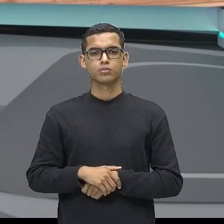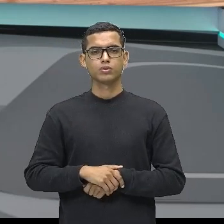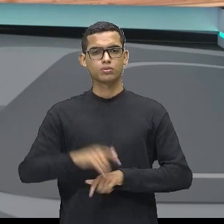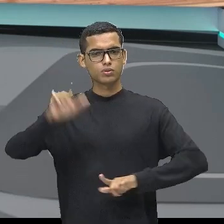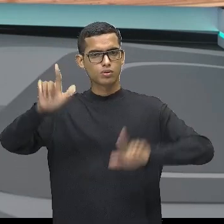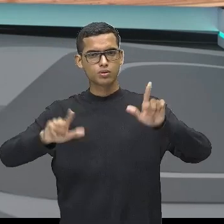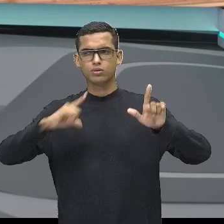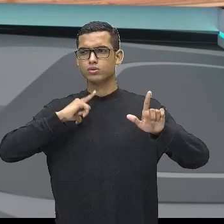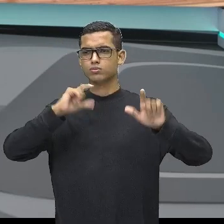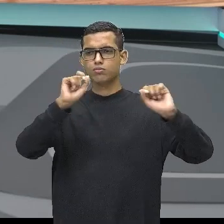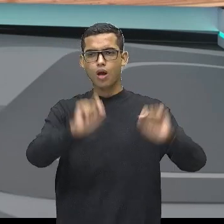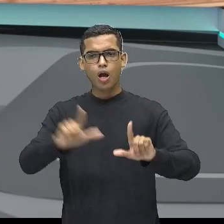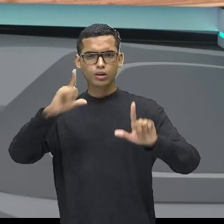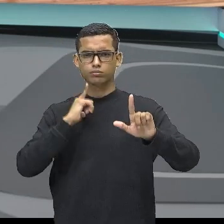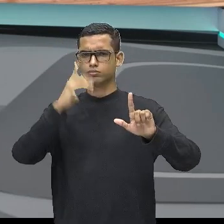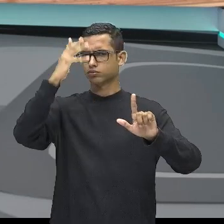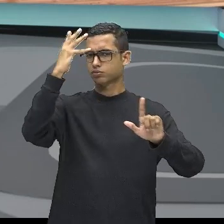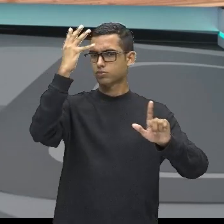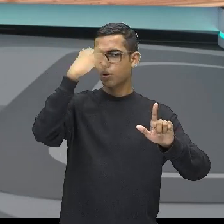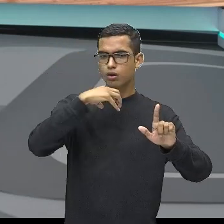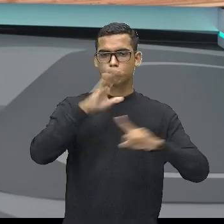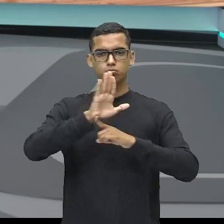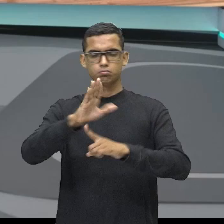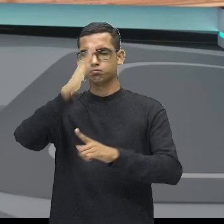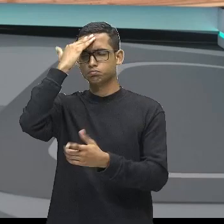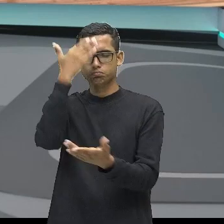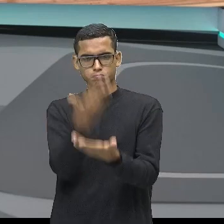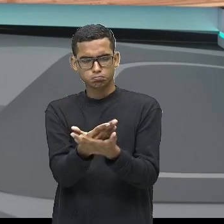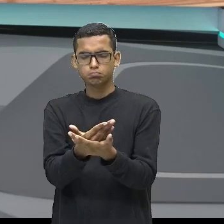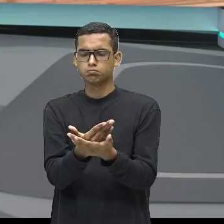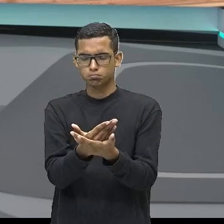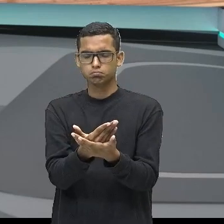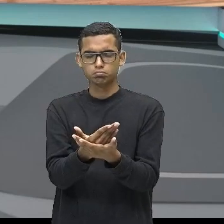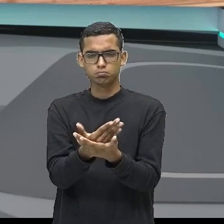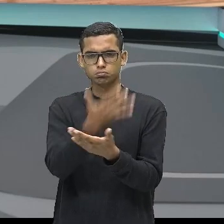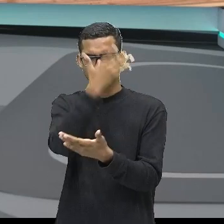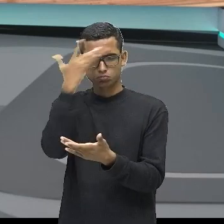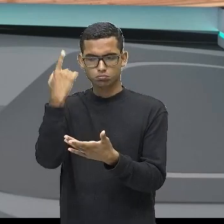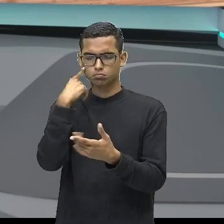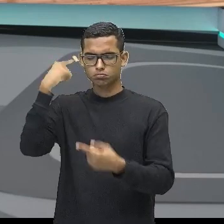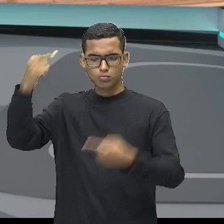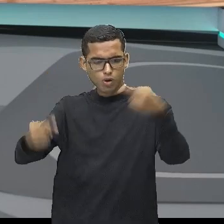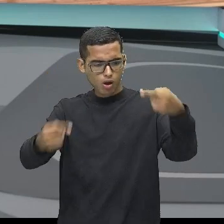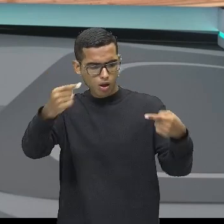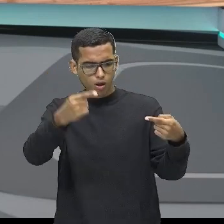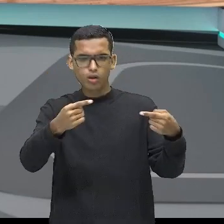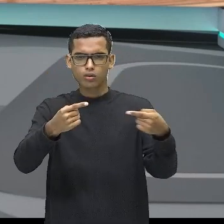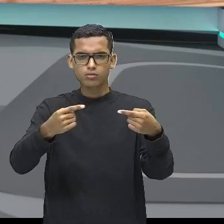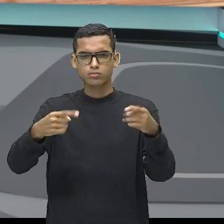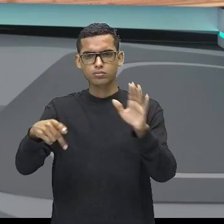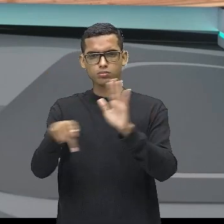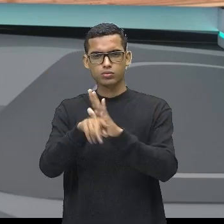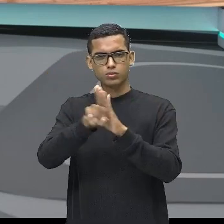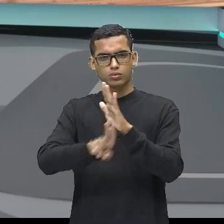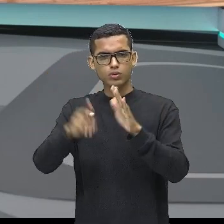né, vão transmitir uma ideia de credibilidade e seriedade ao debate quando essa linguagem é empregada, ok? Lembrando